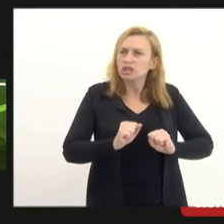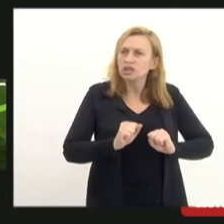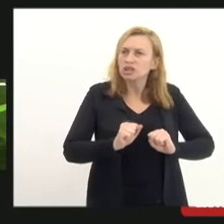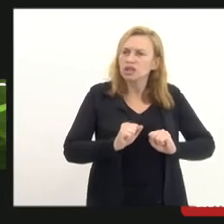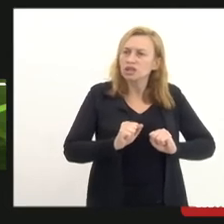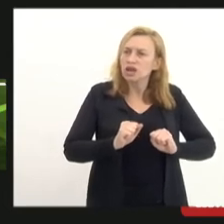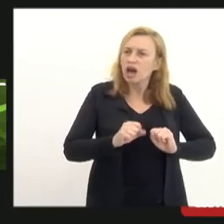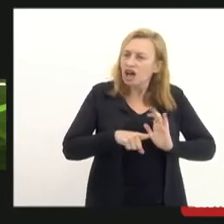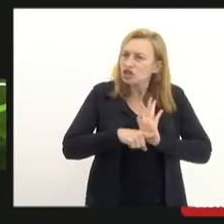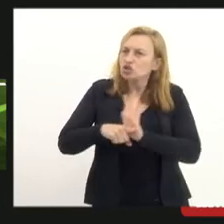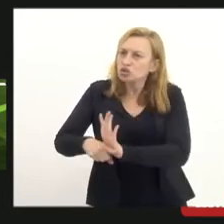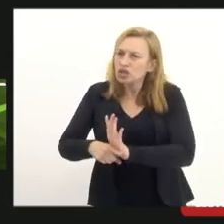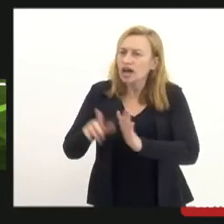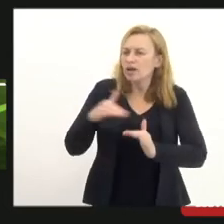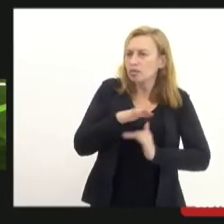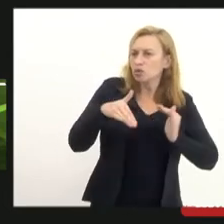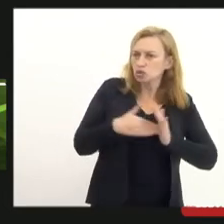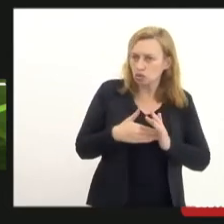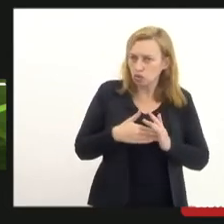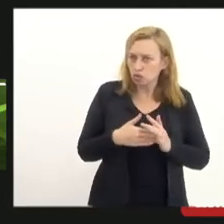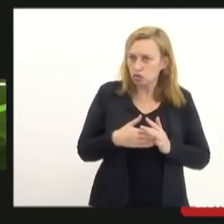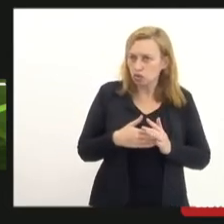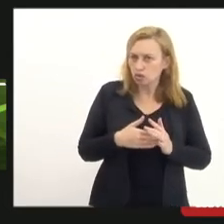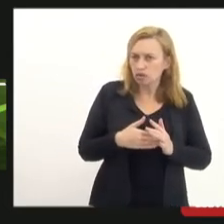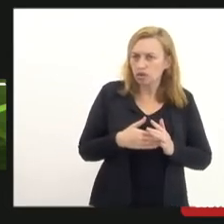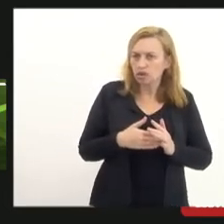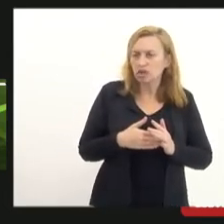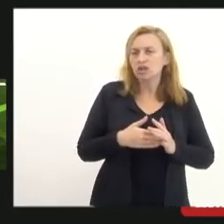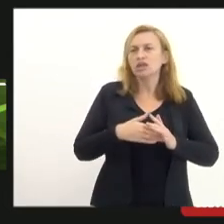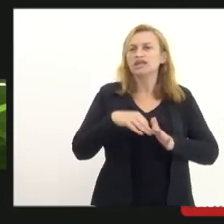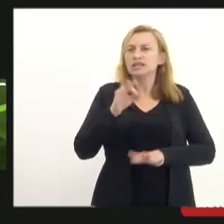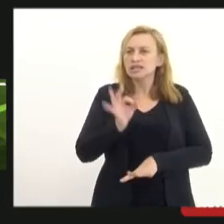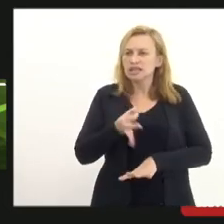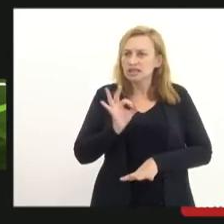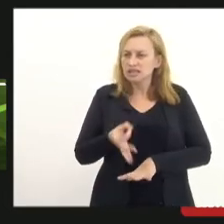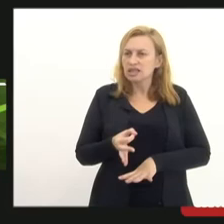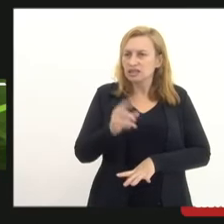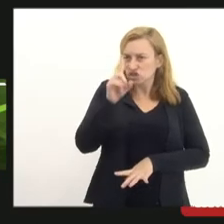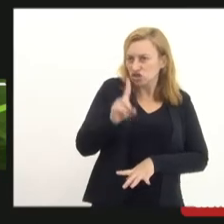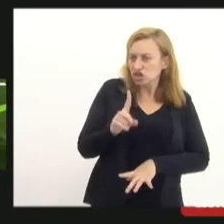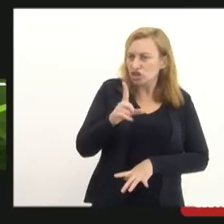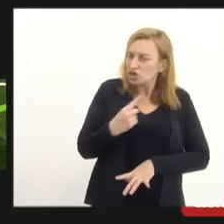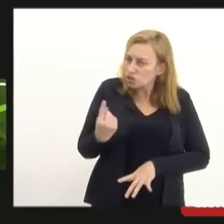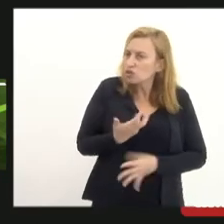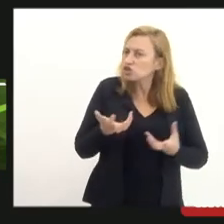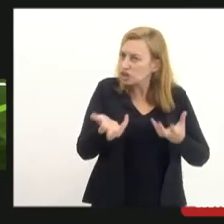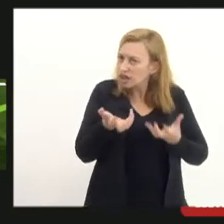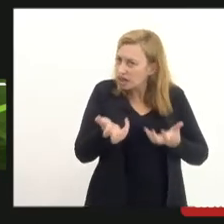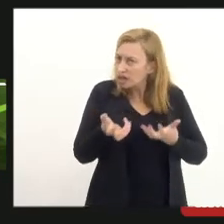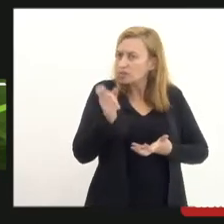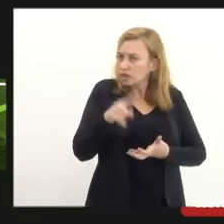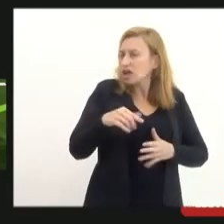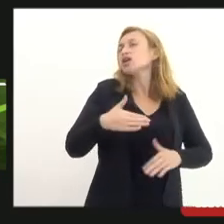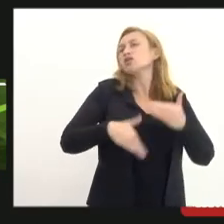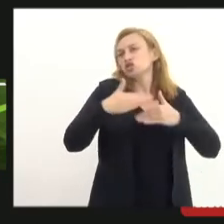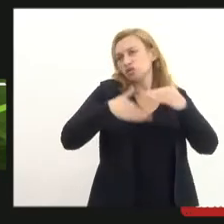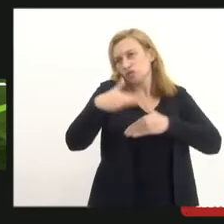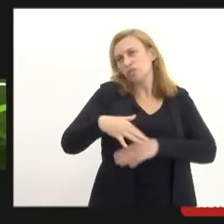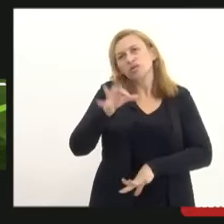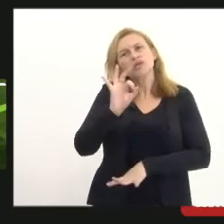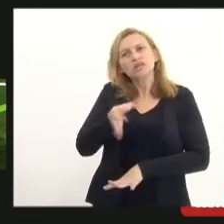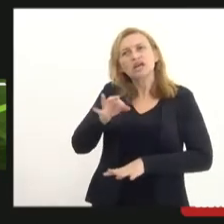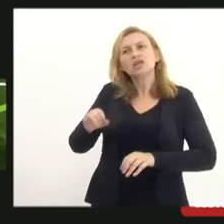interceder, né, por todos, de maneira a garantir aquilo que nós queremos tanto, né? Que é o desenvolvimento